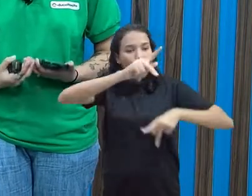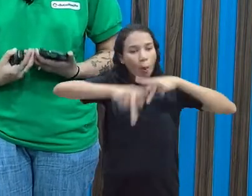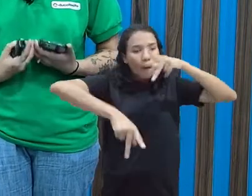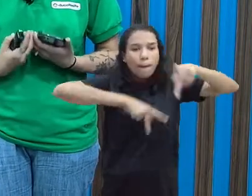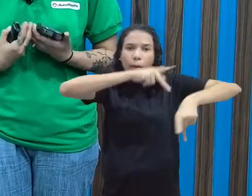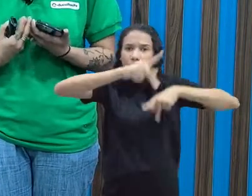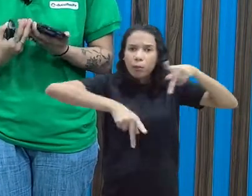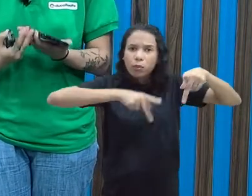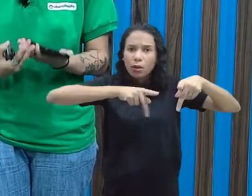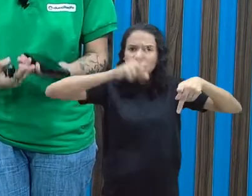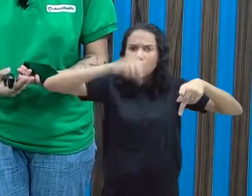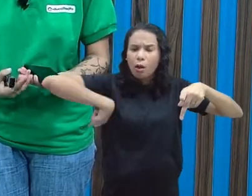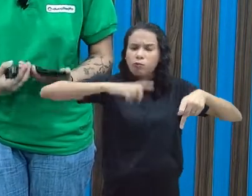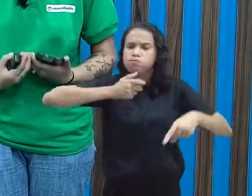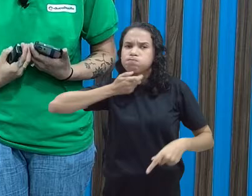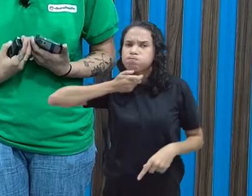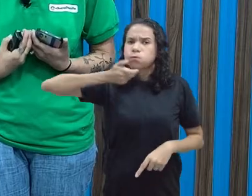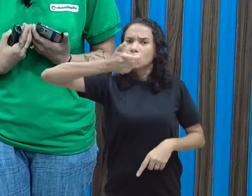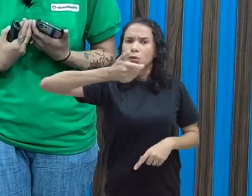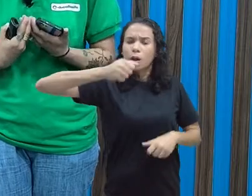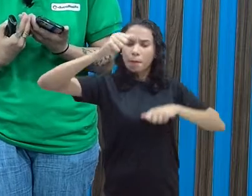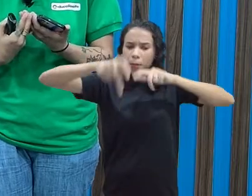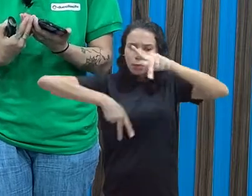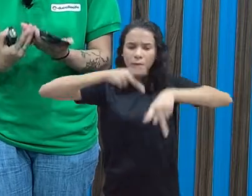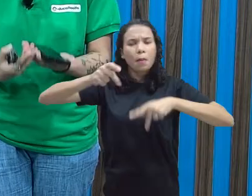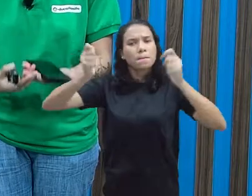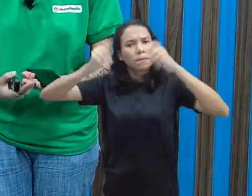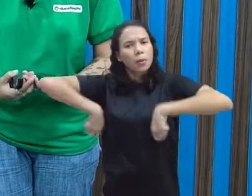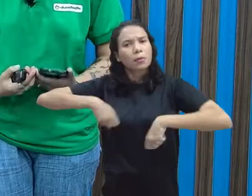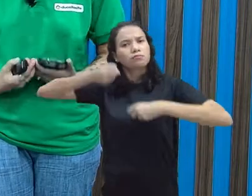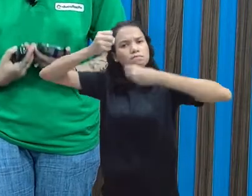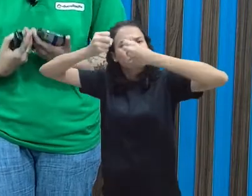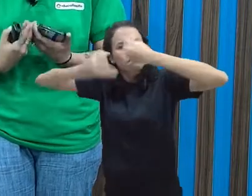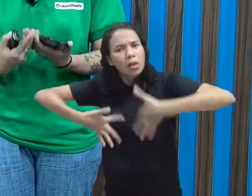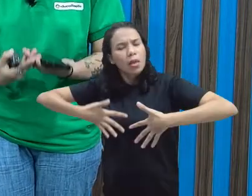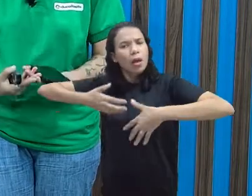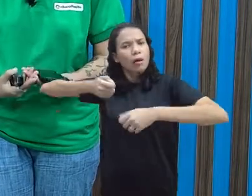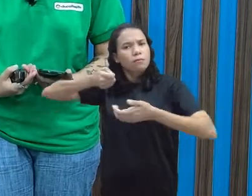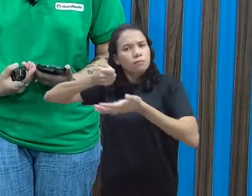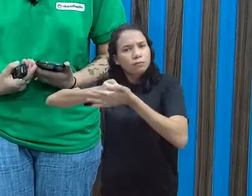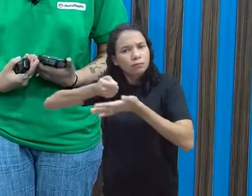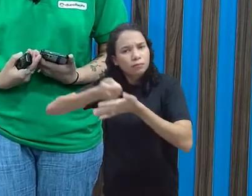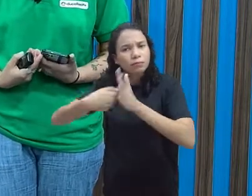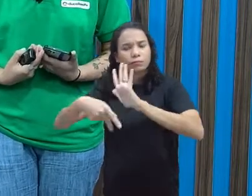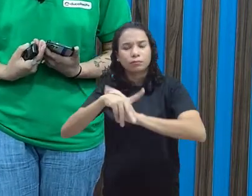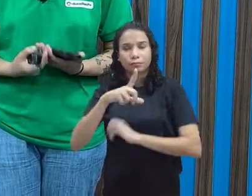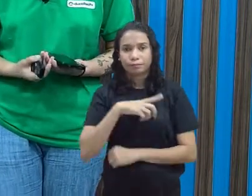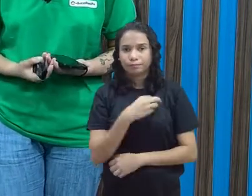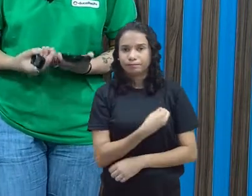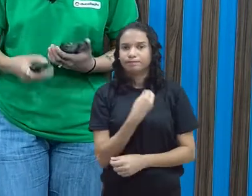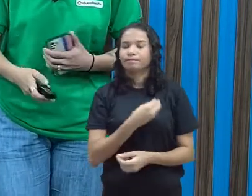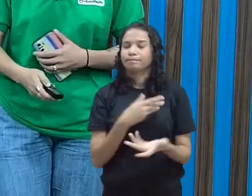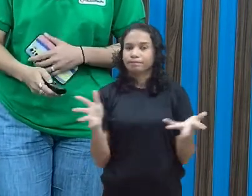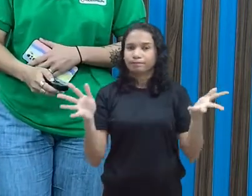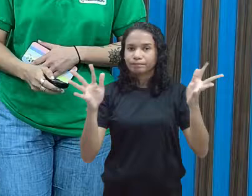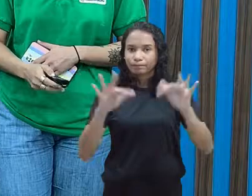soberano, onde o povo tem voz, onde o povo pode falar, pode exigir, né, enfim.